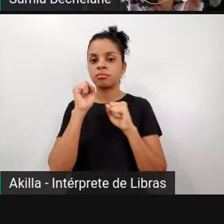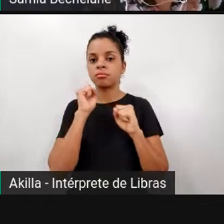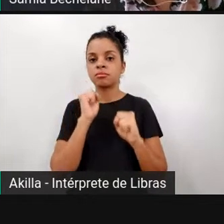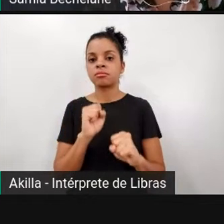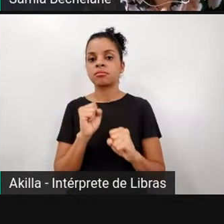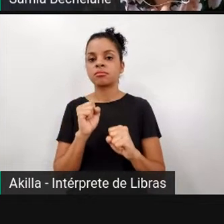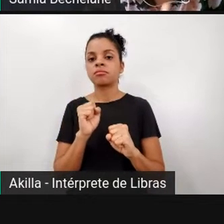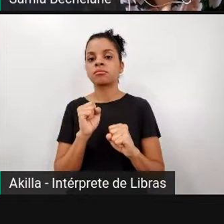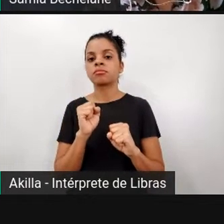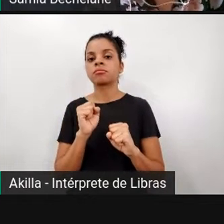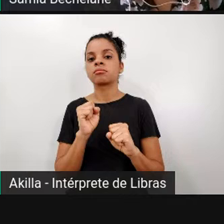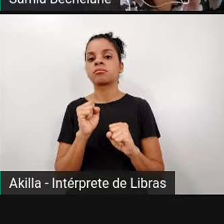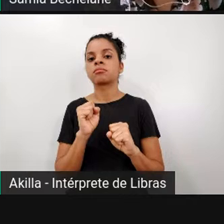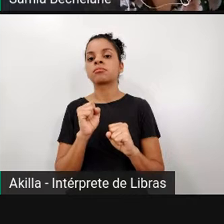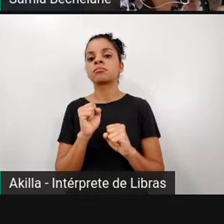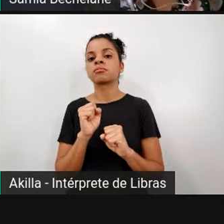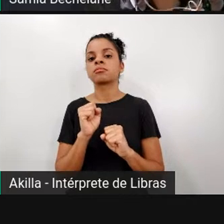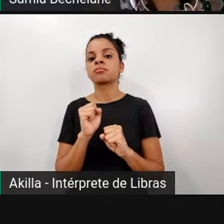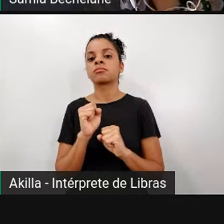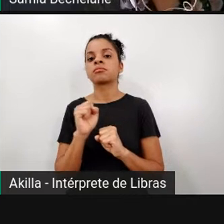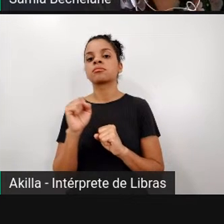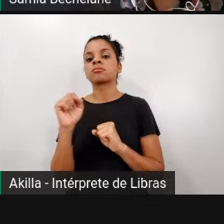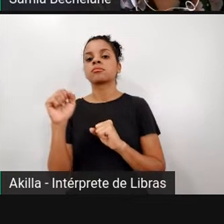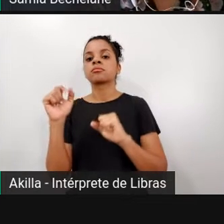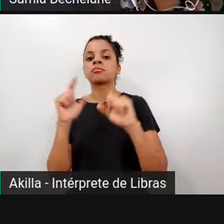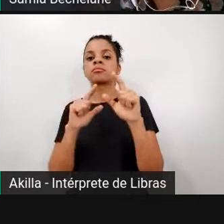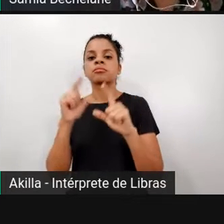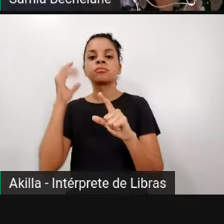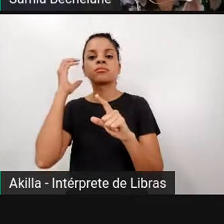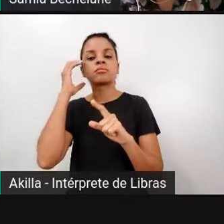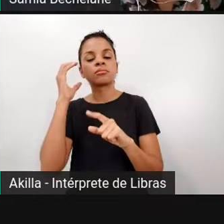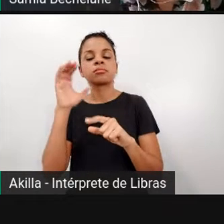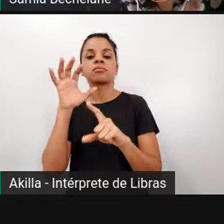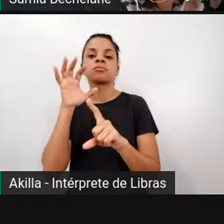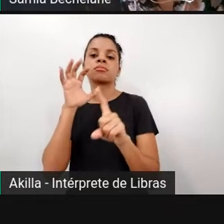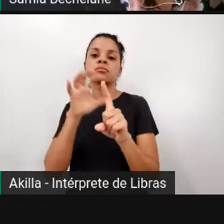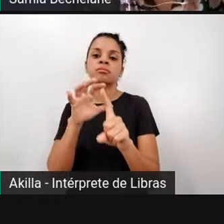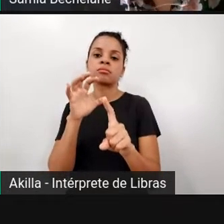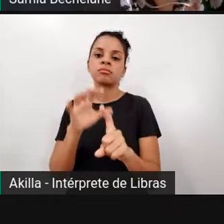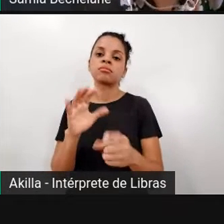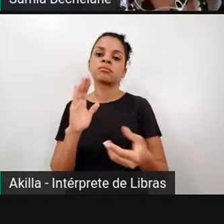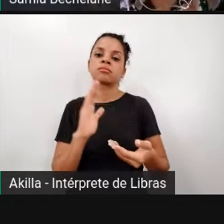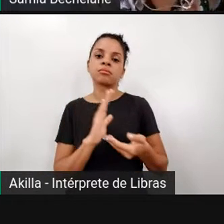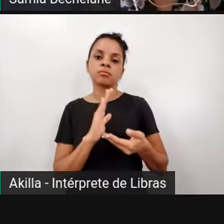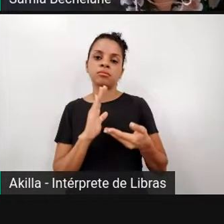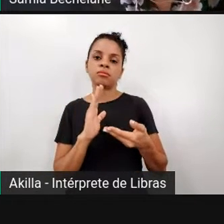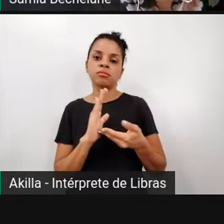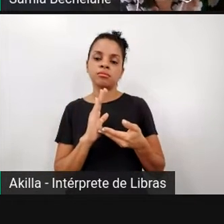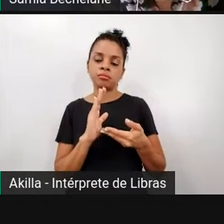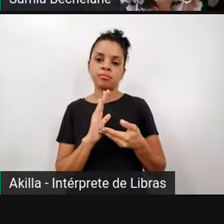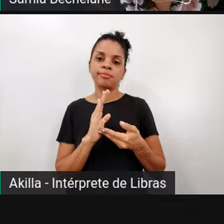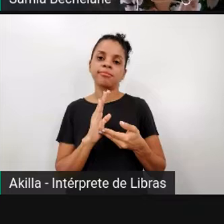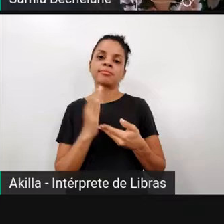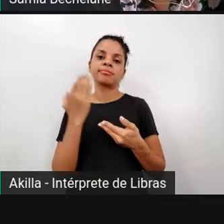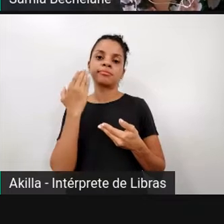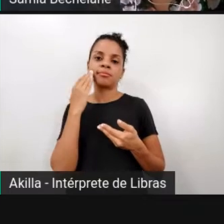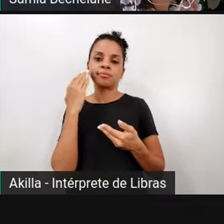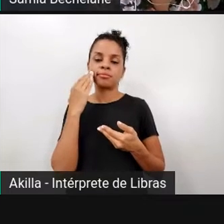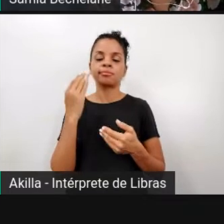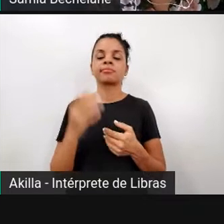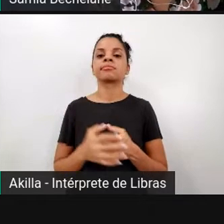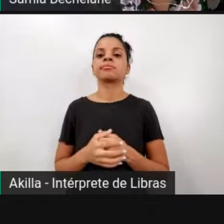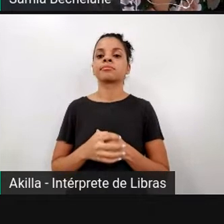de veículos tradicionais sobre a agenda do parlamento, poder de agenda desses veículos sobre o parlamento.